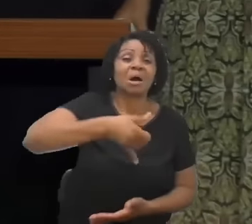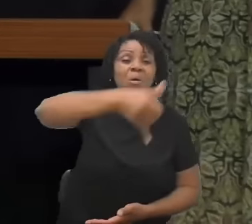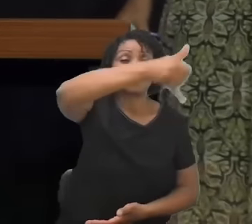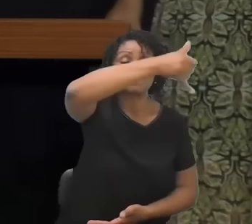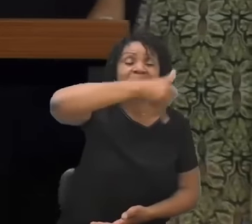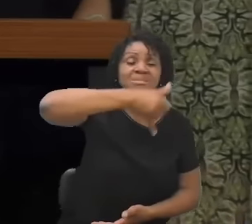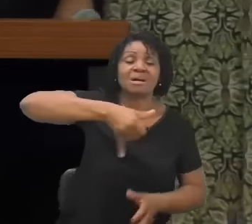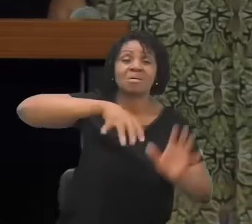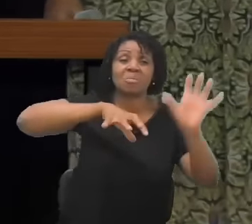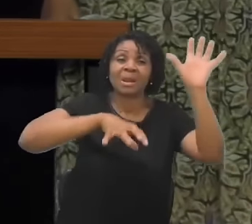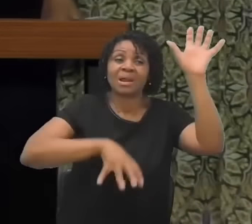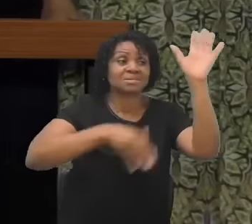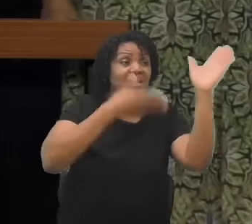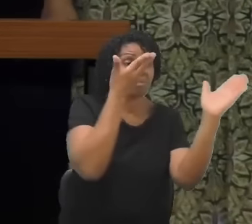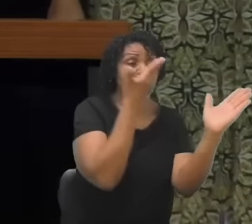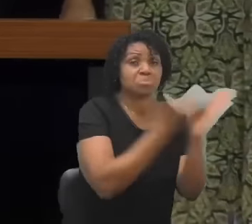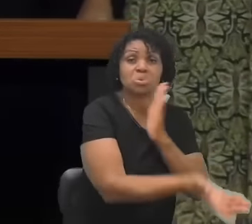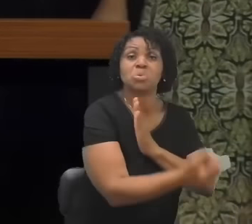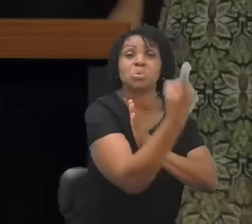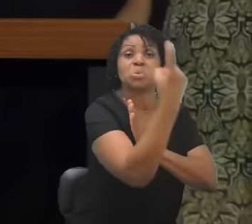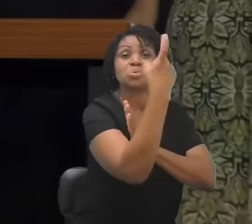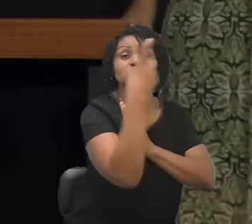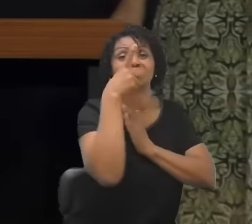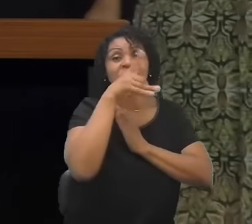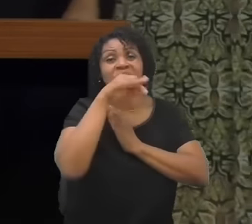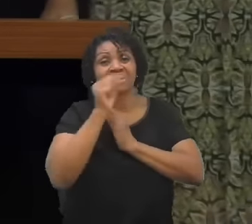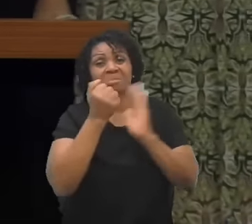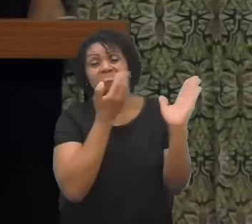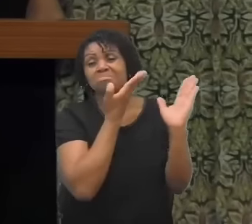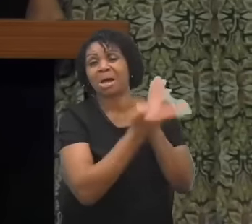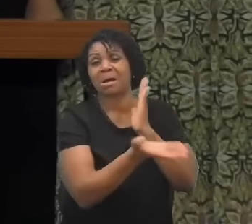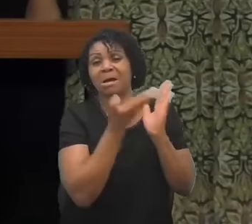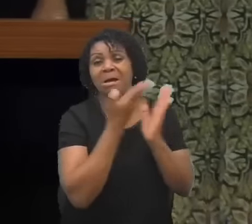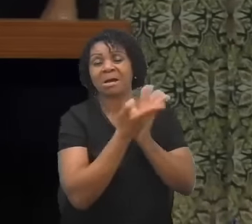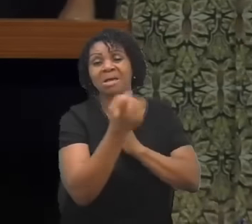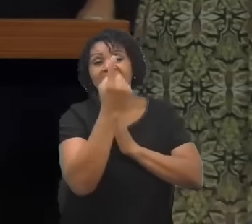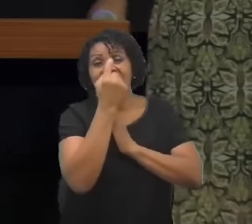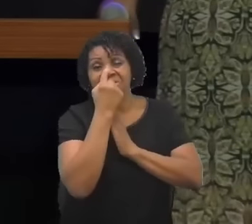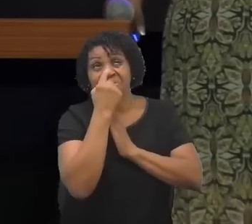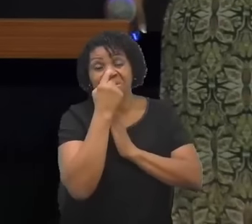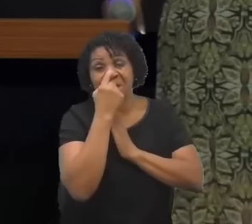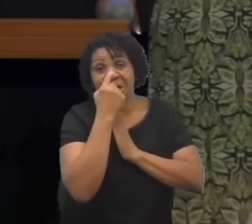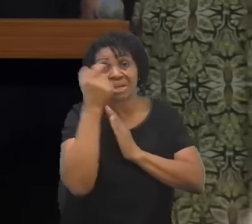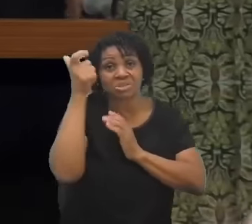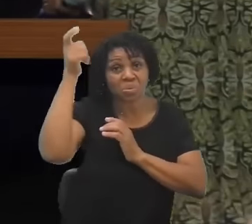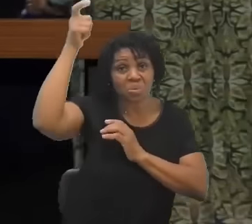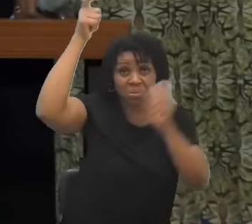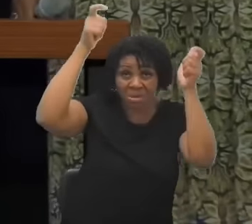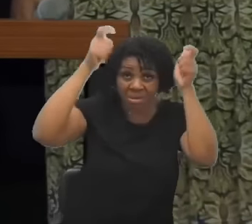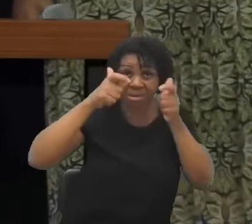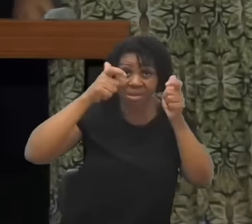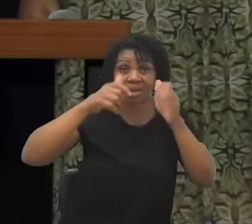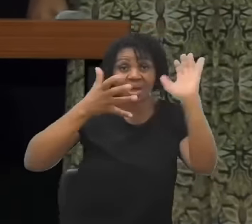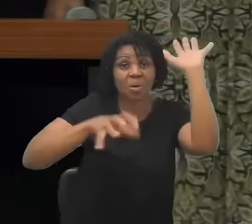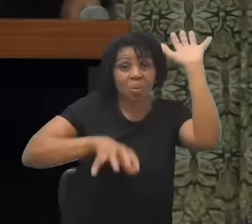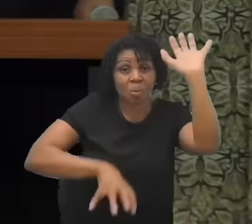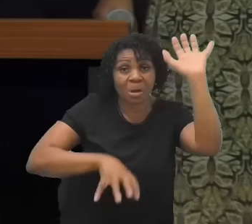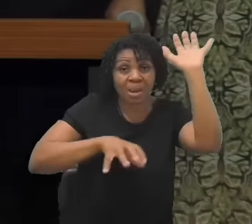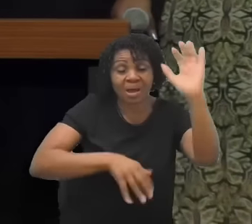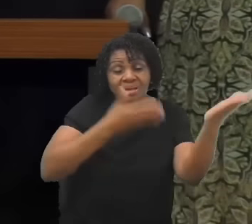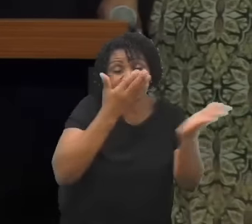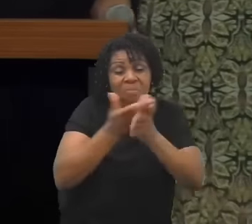o palácio. Ela perdeu tudo num único dia. Ela perdeu a intimidade com o rei, ela perdeu o palácio, ela